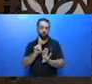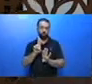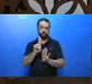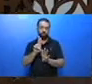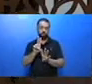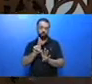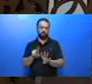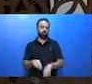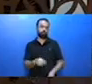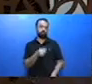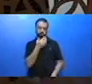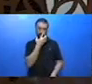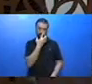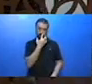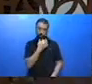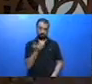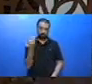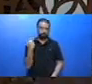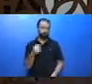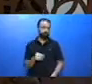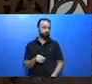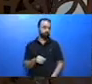contam. Vamos lá?